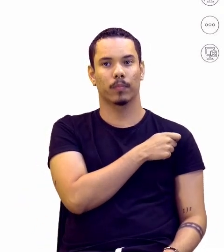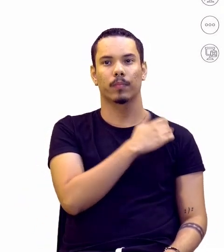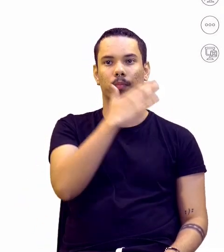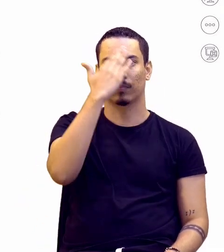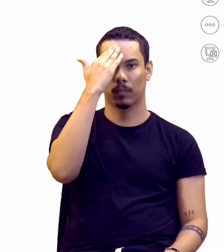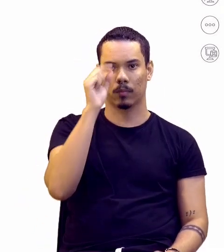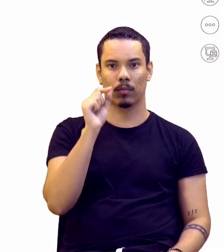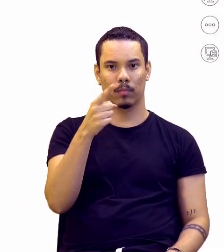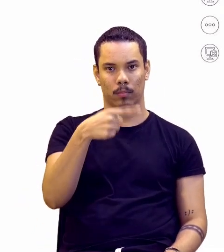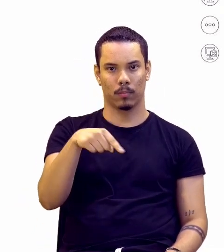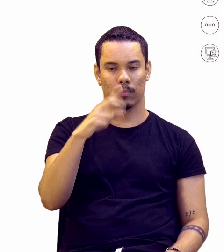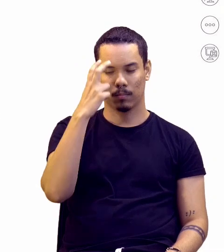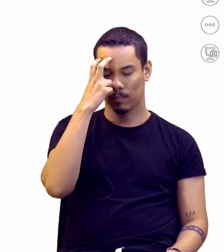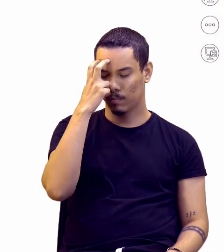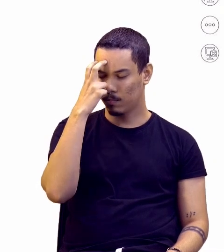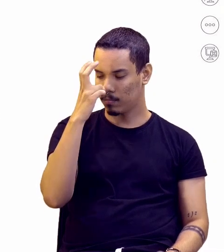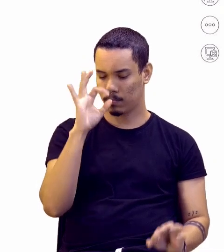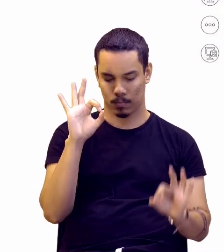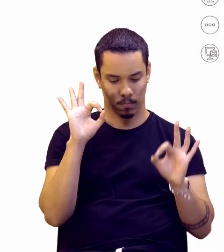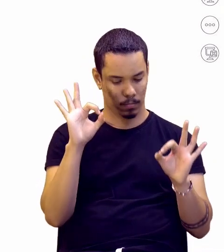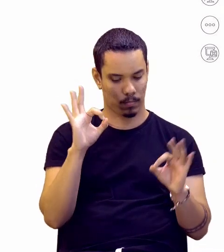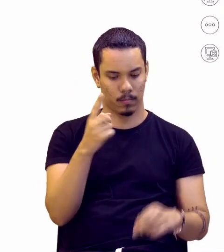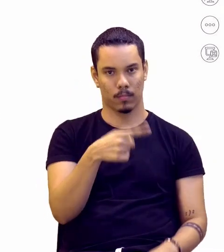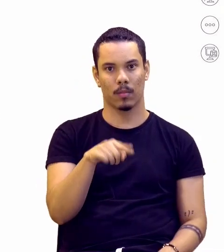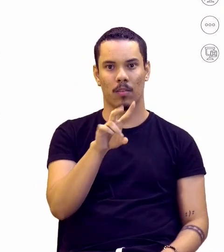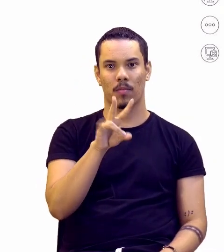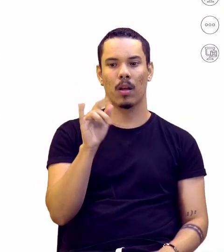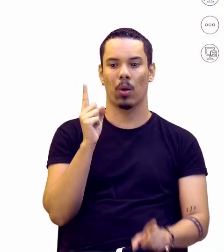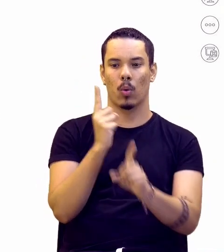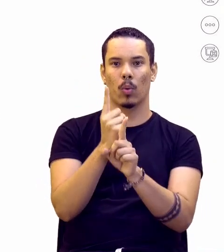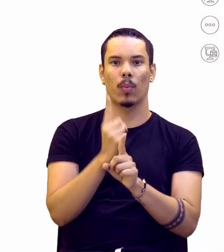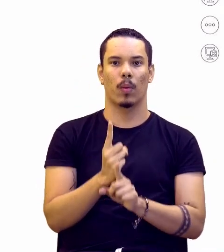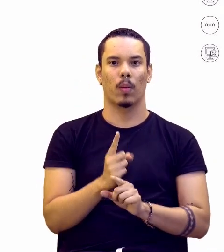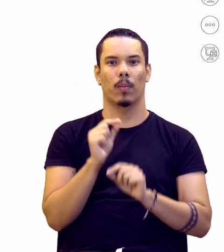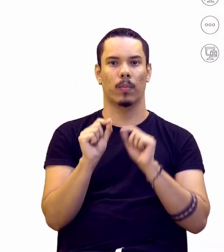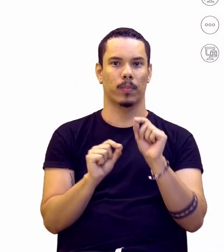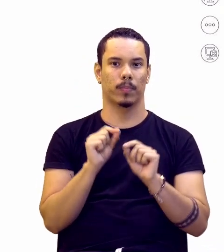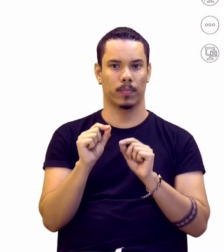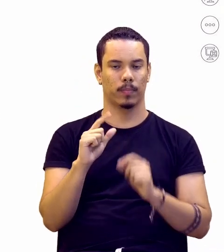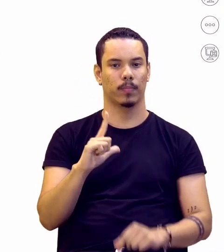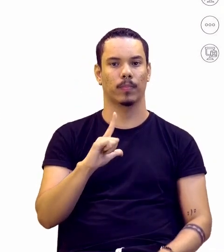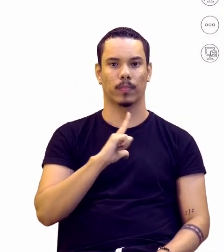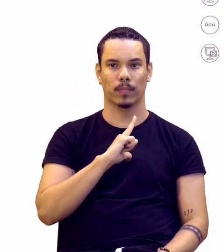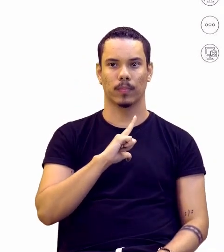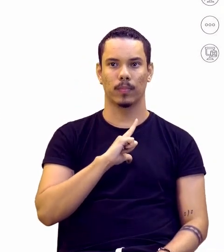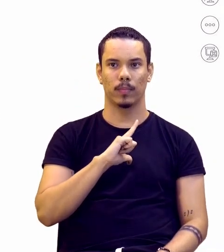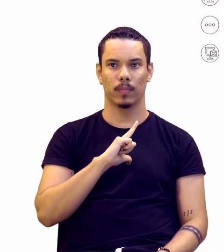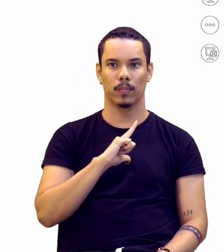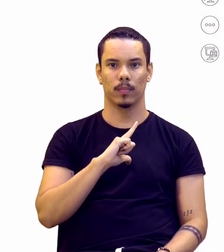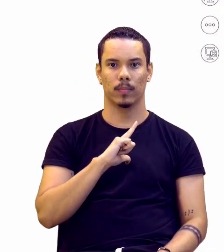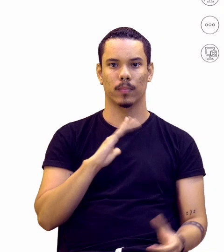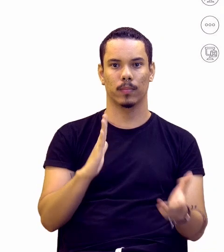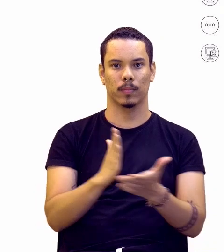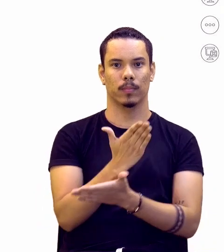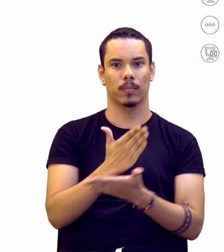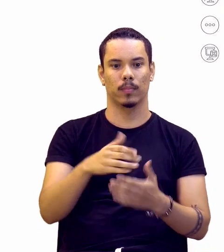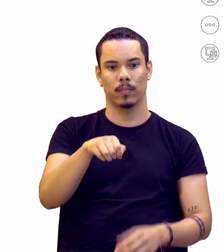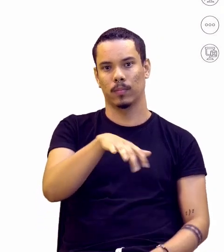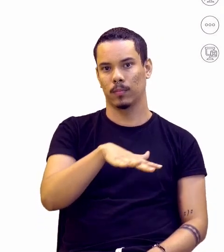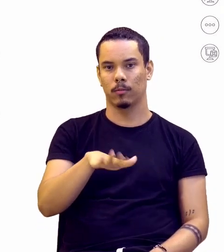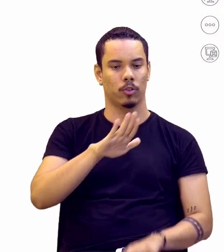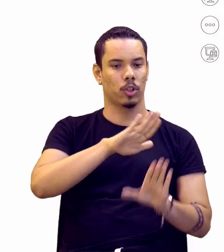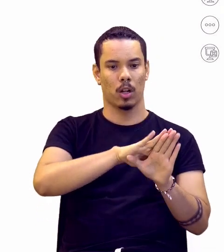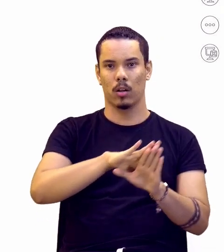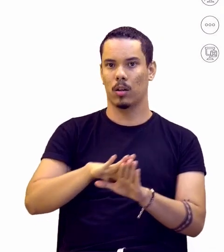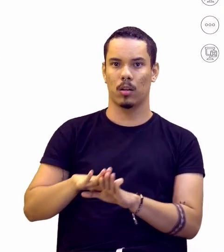garotos muito inteligentes, eles já vão detectar que tem situações que ele já corta para